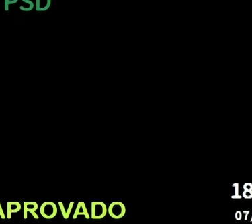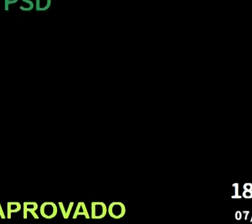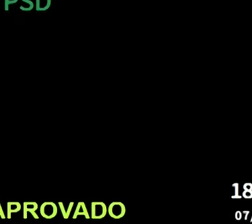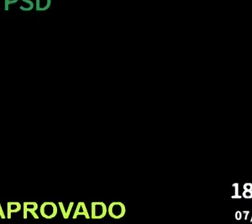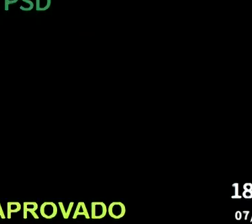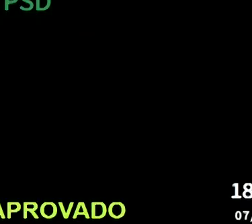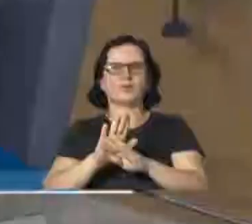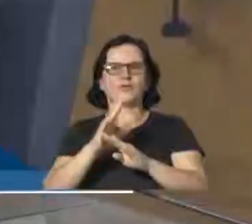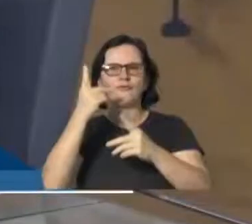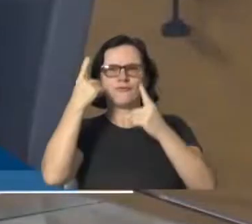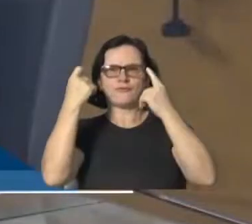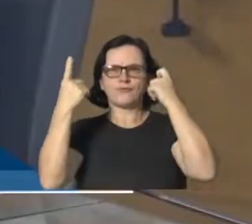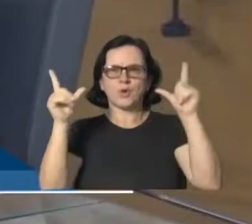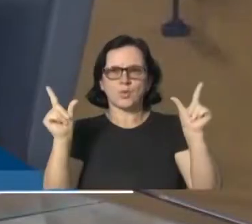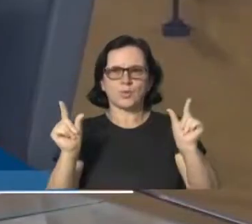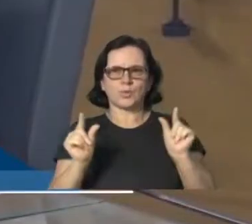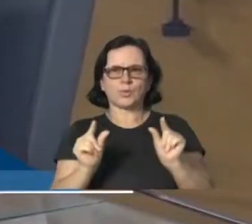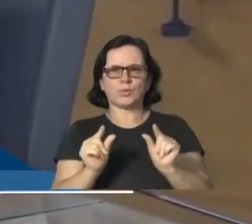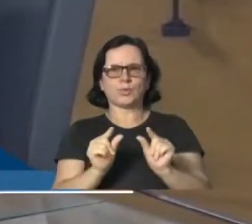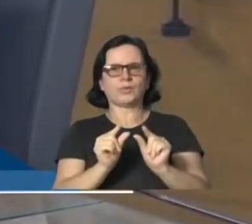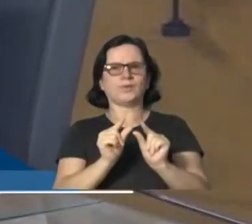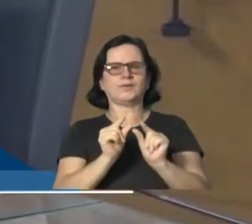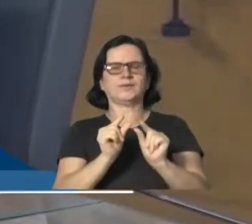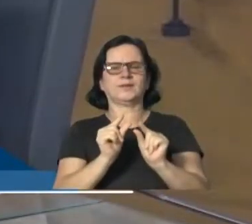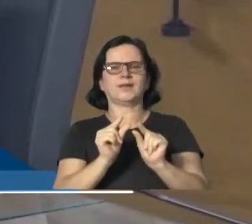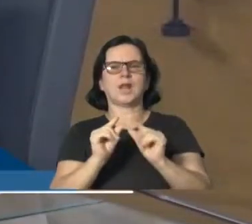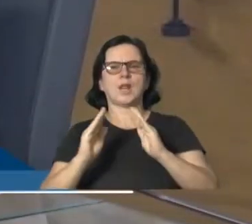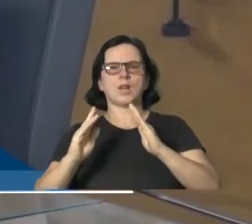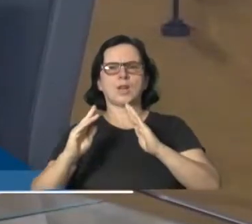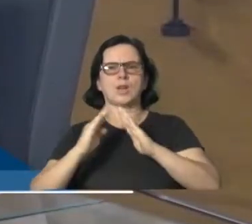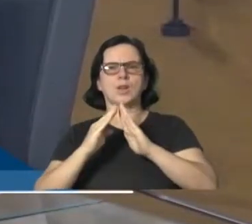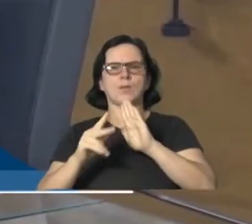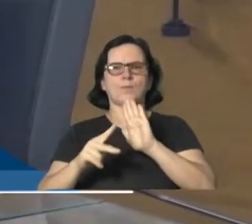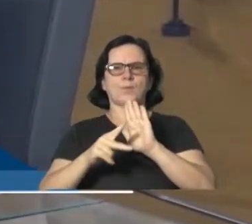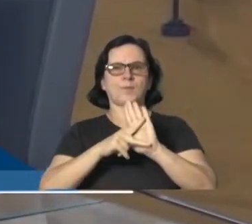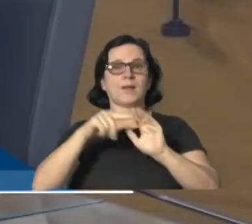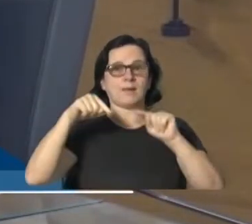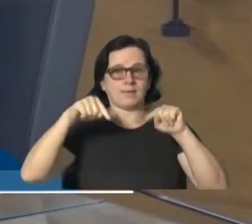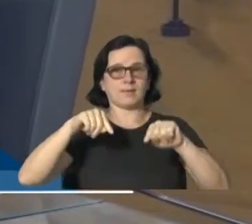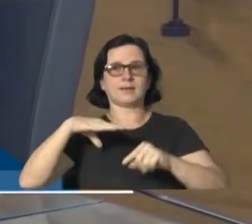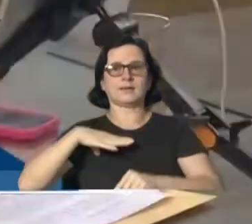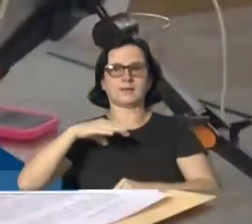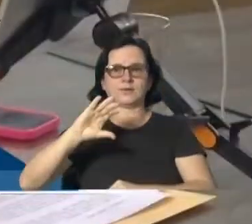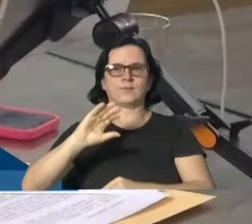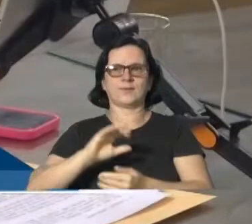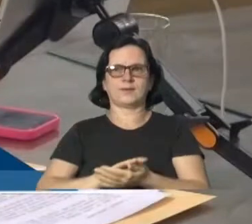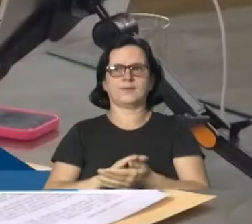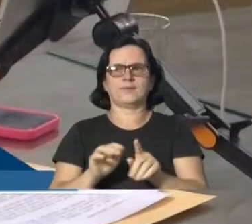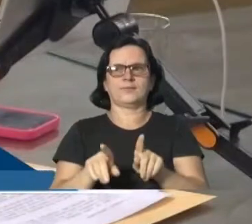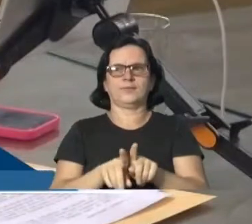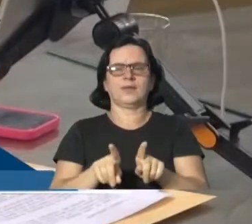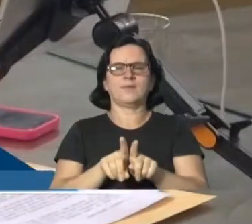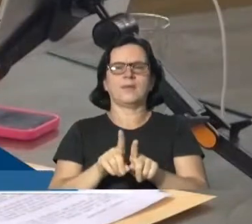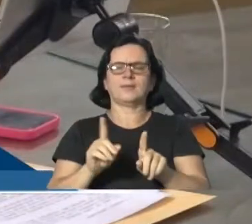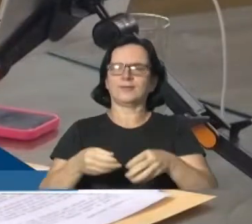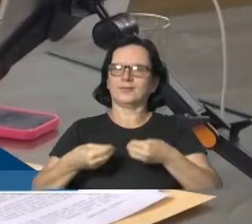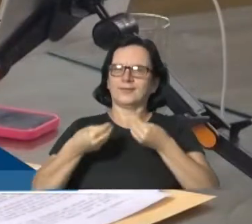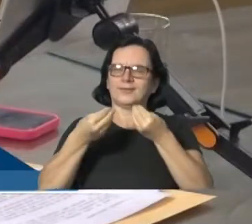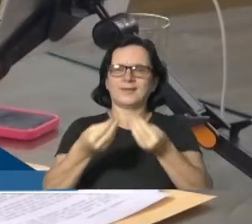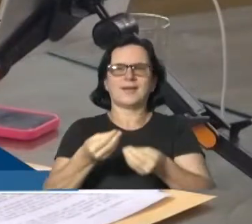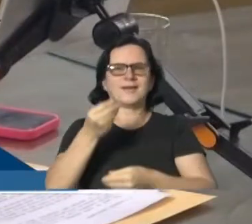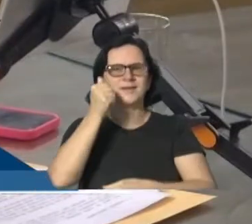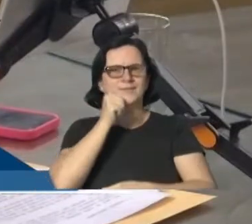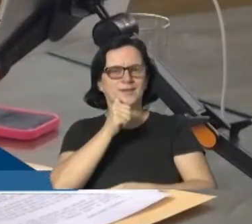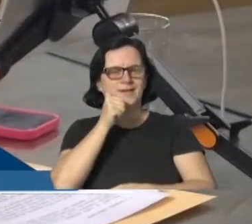da vereadora Jaque Barbosa, que dispõe sobre a disposição de habitações para mulheres vítimas